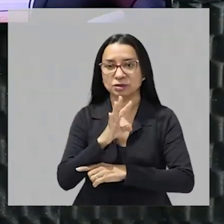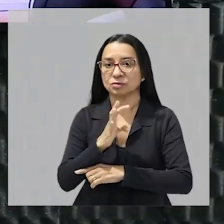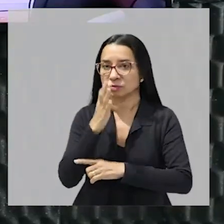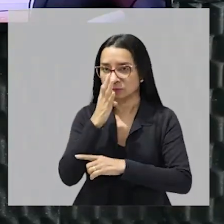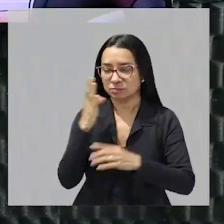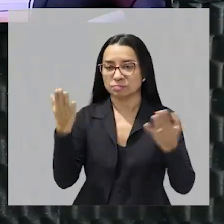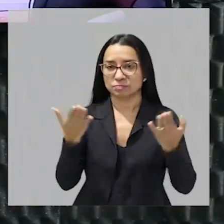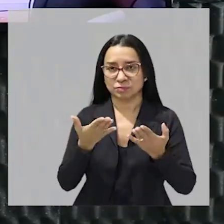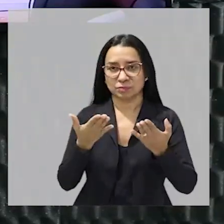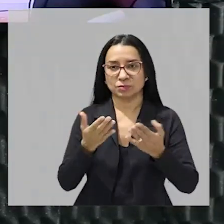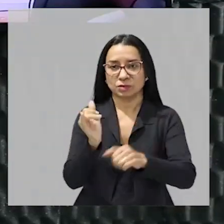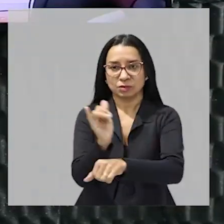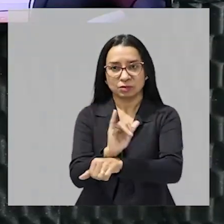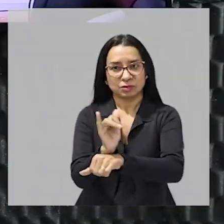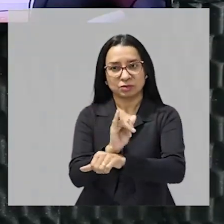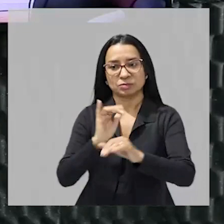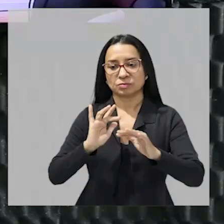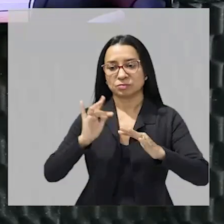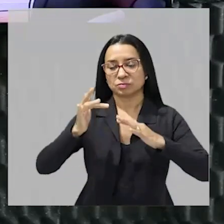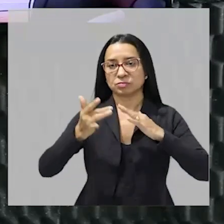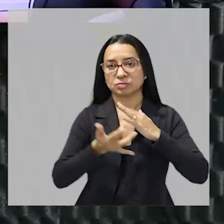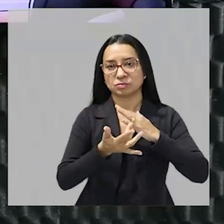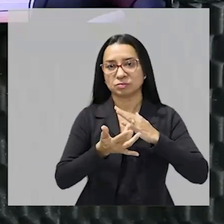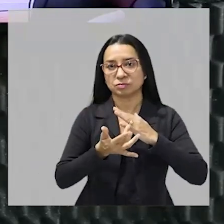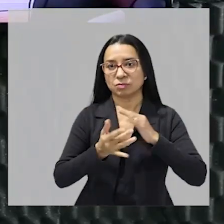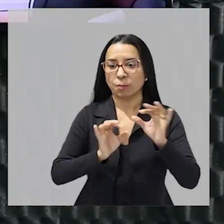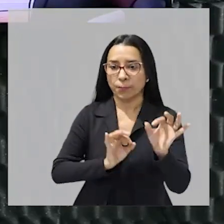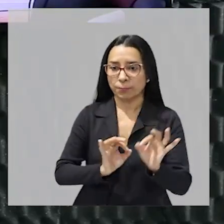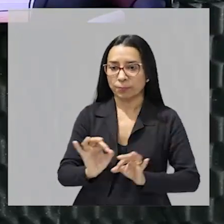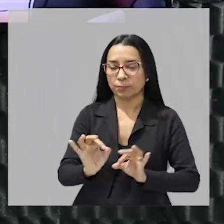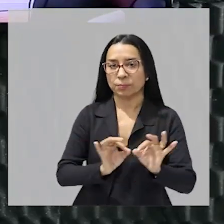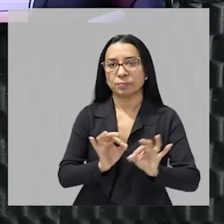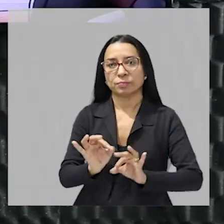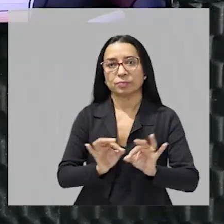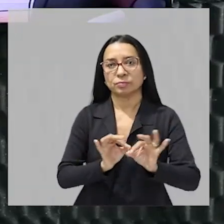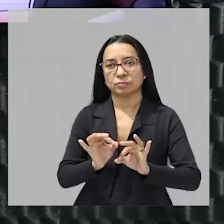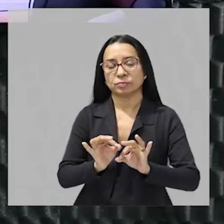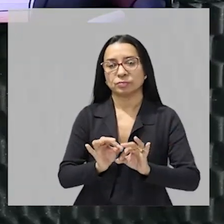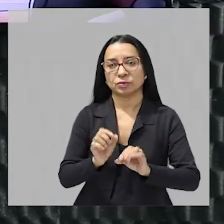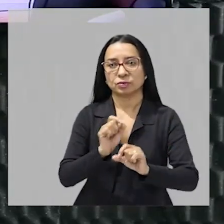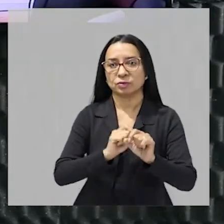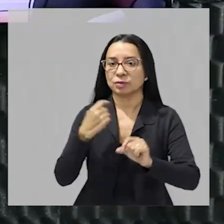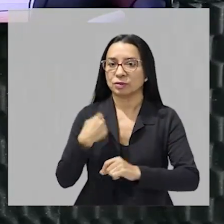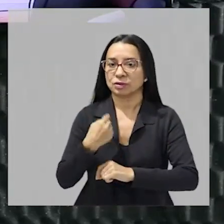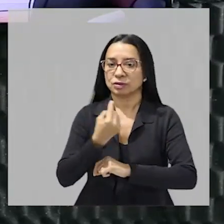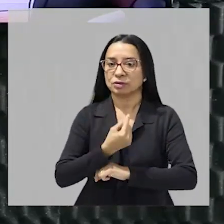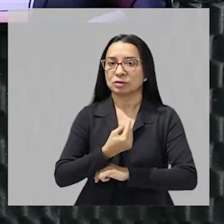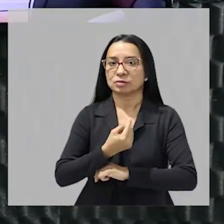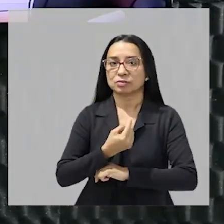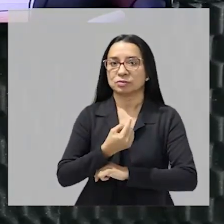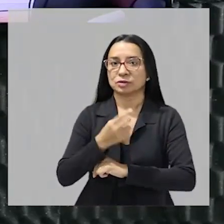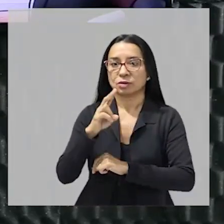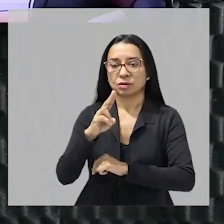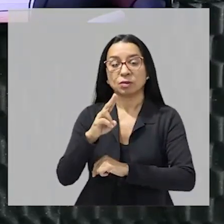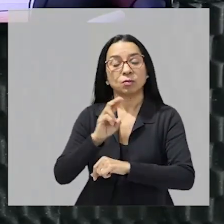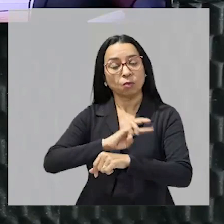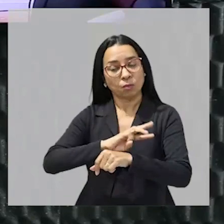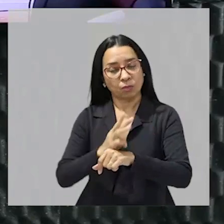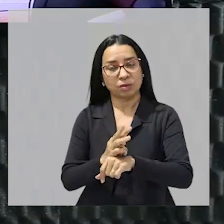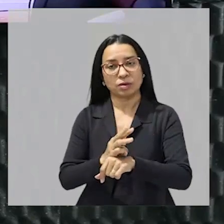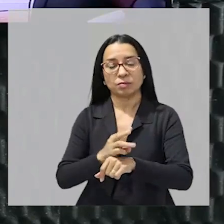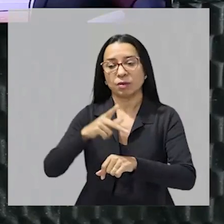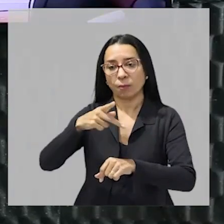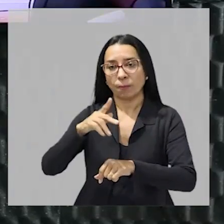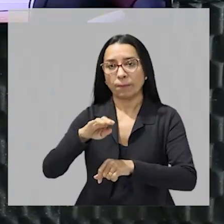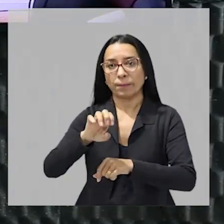assistindo aí pelo YouTube, pelas redes sociais, um preparatório para a nossa UEMA, o PAS, e para o